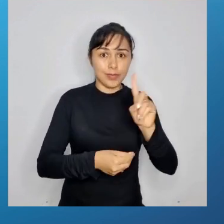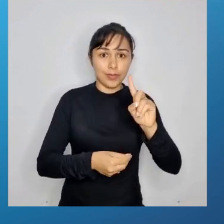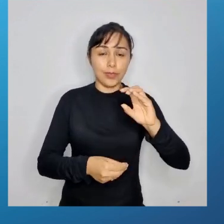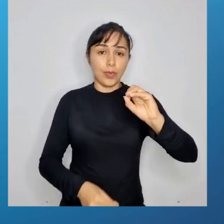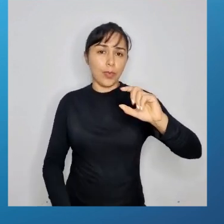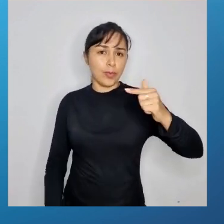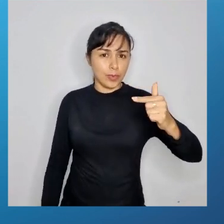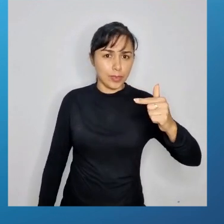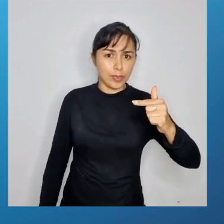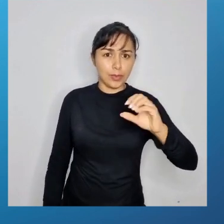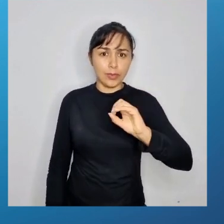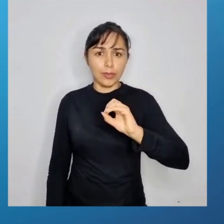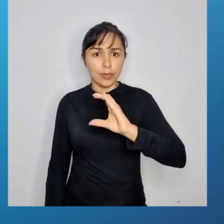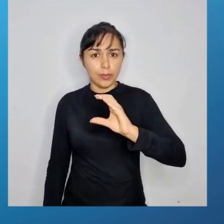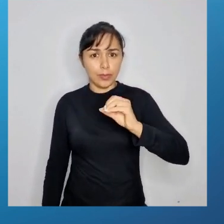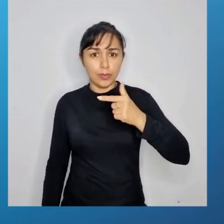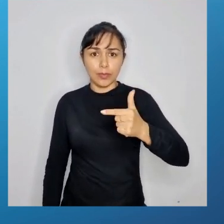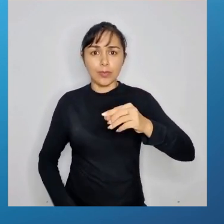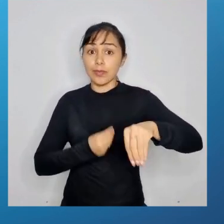venoso.